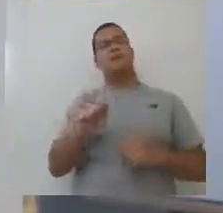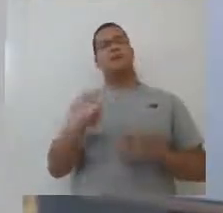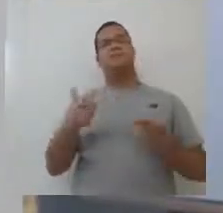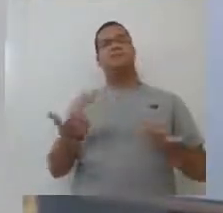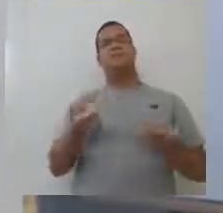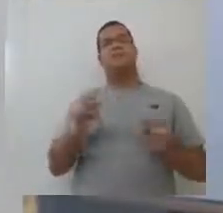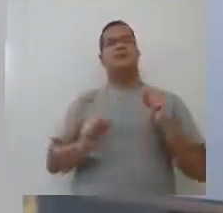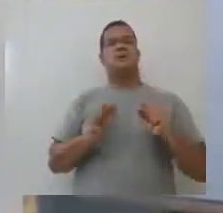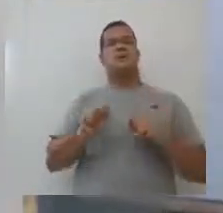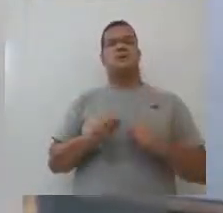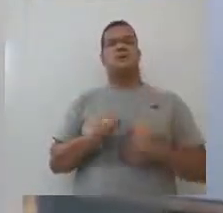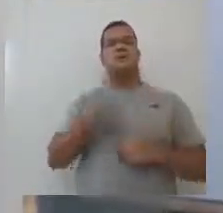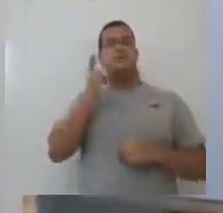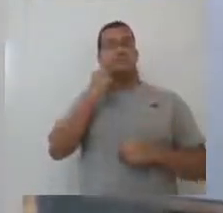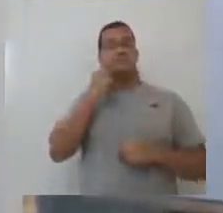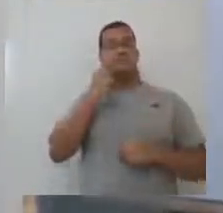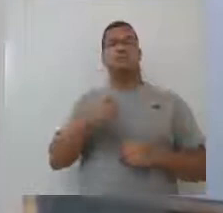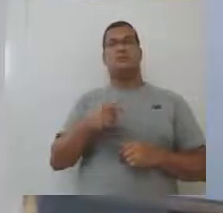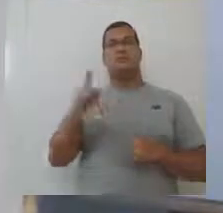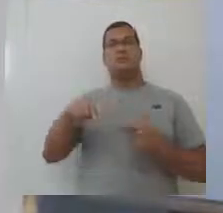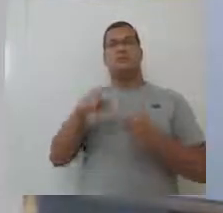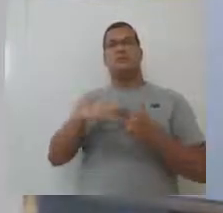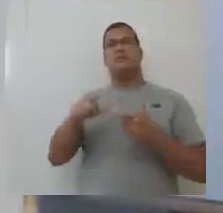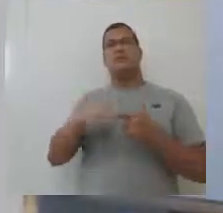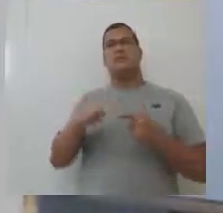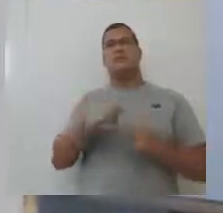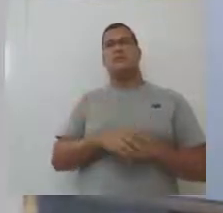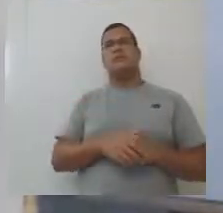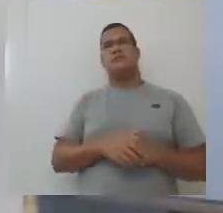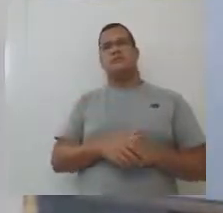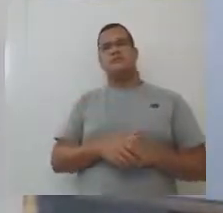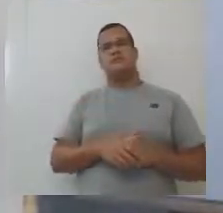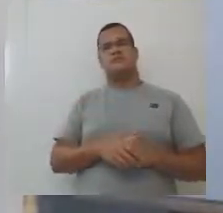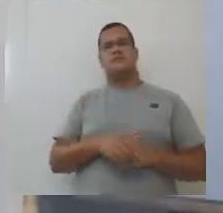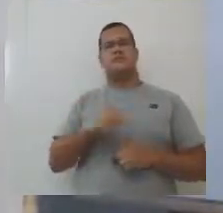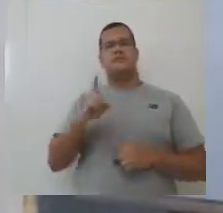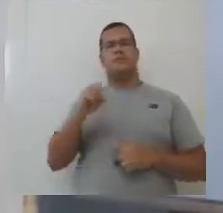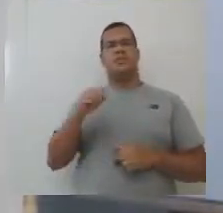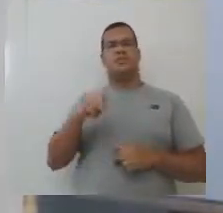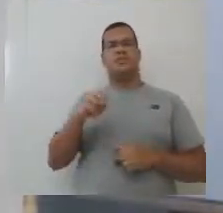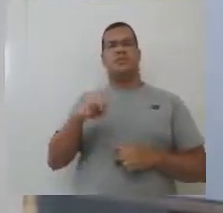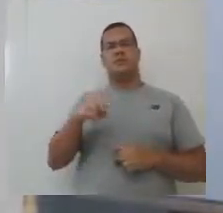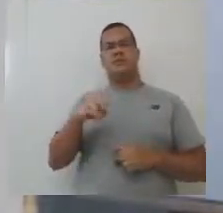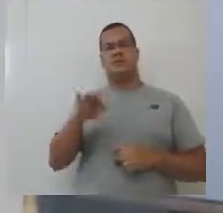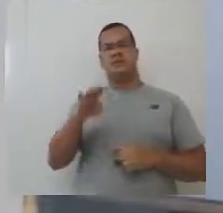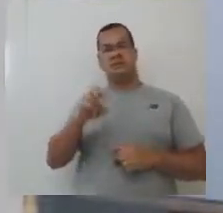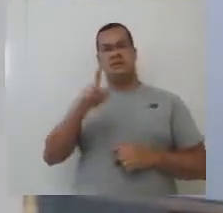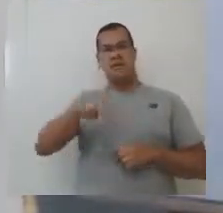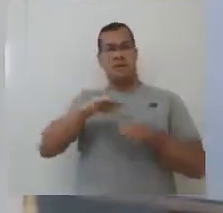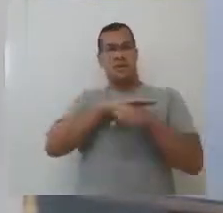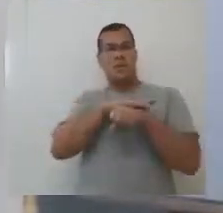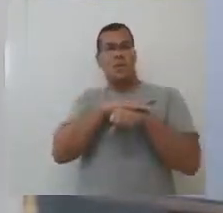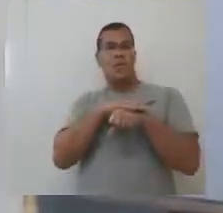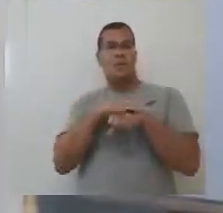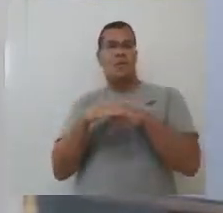quem é recessivo? Ei, isso foi o problema que deu, viu? Dominante, ó, é lisa.